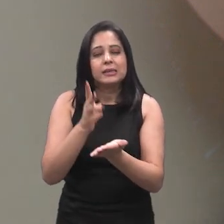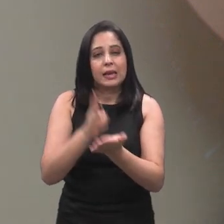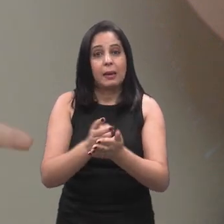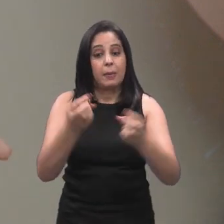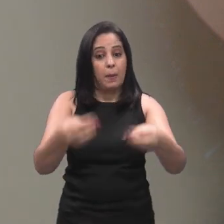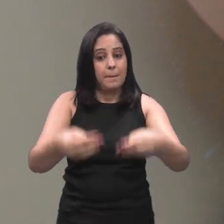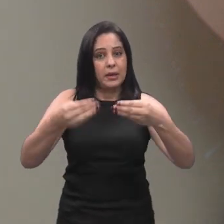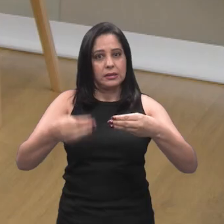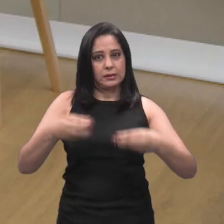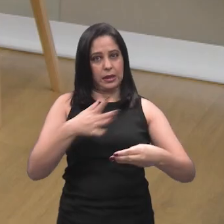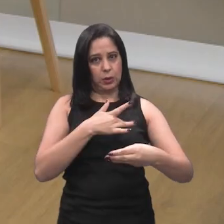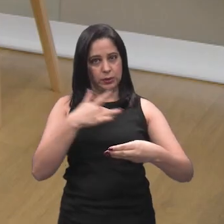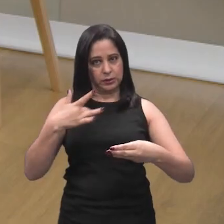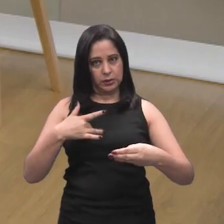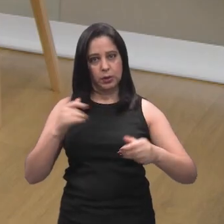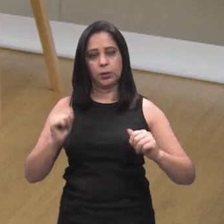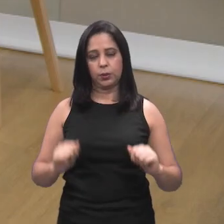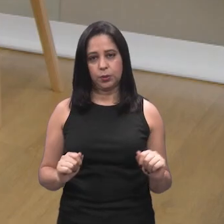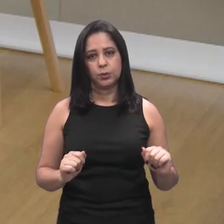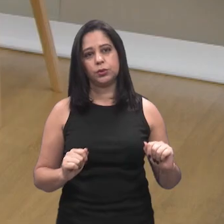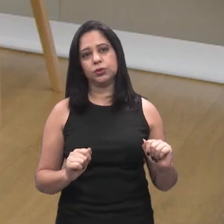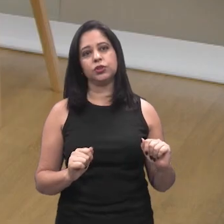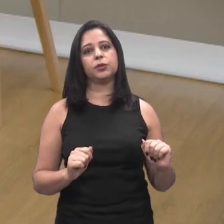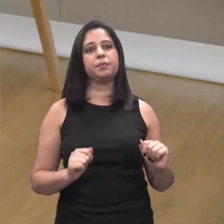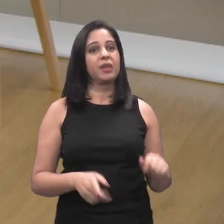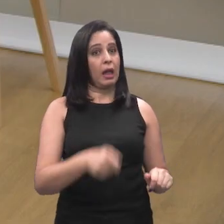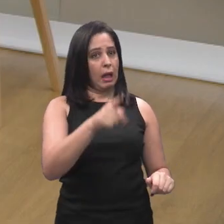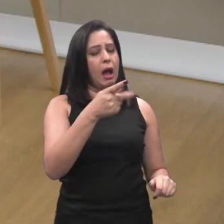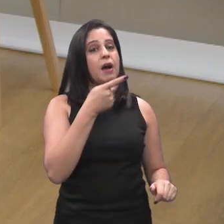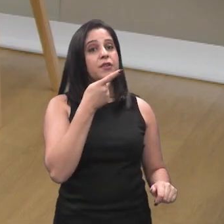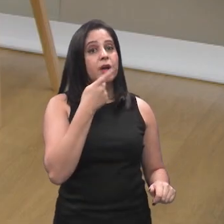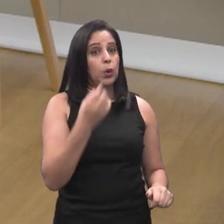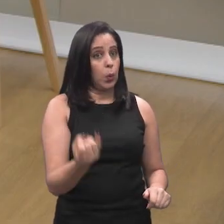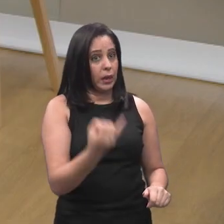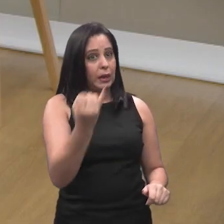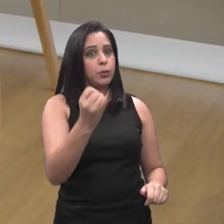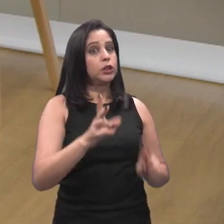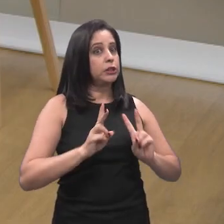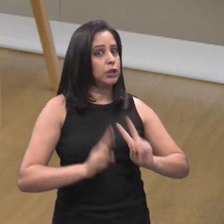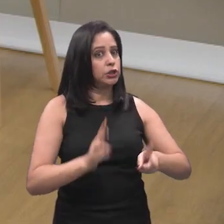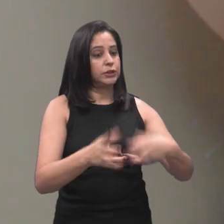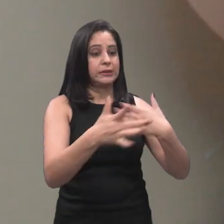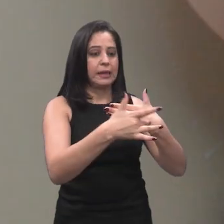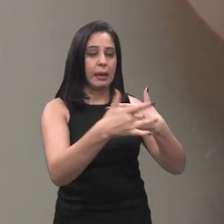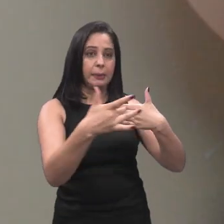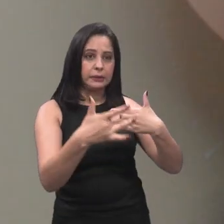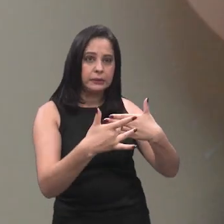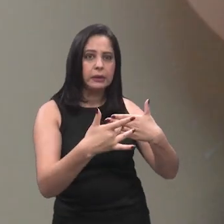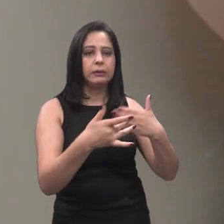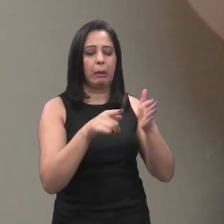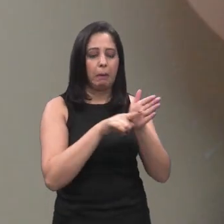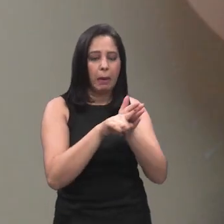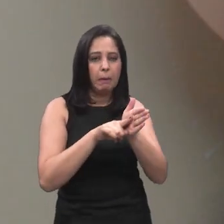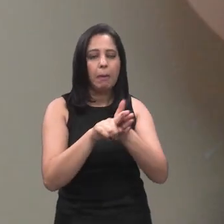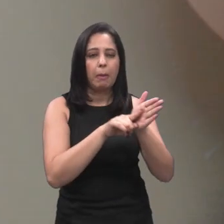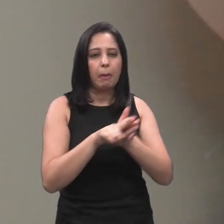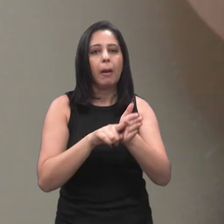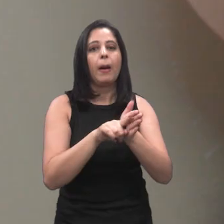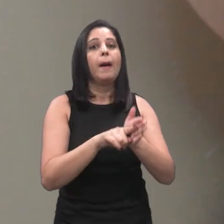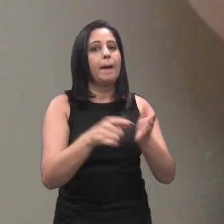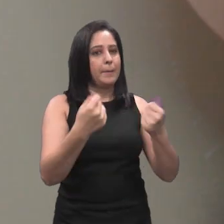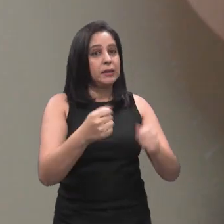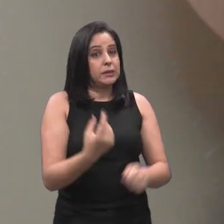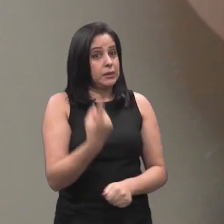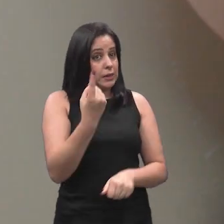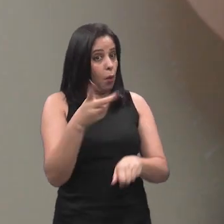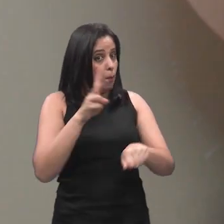E a Fernanda falou sobre a importância desses exames regulares, exames de rotina, que a gente tem de fazer ali pelo menos uma vez por ano. E